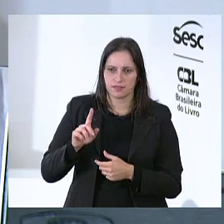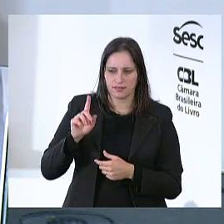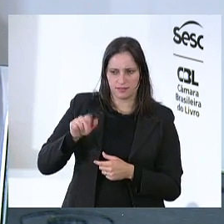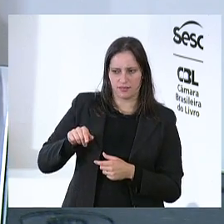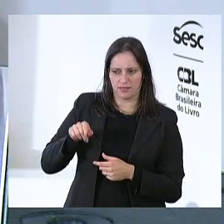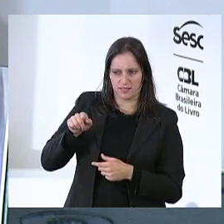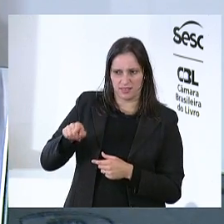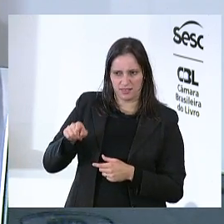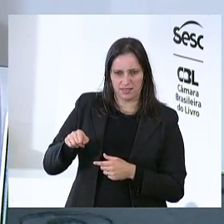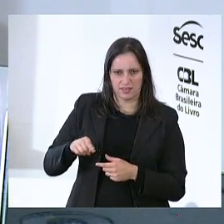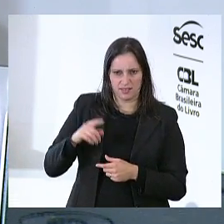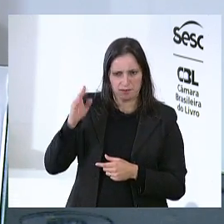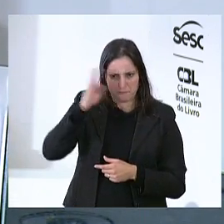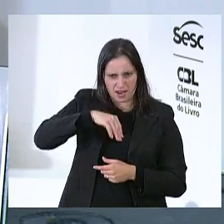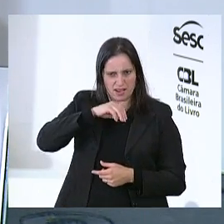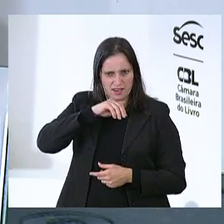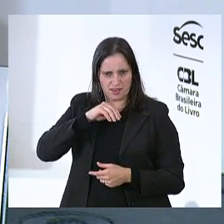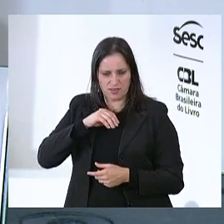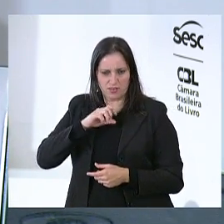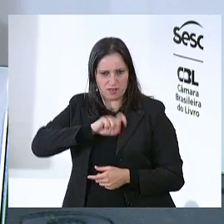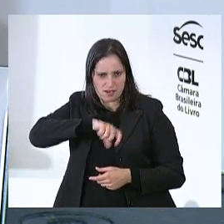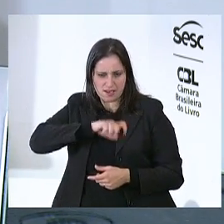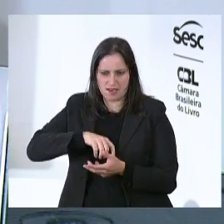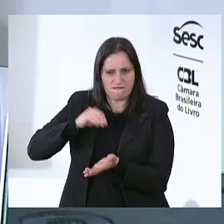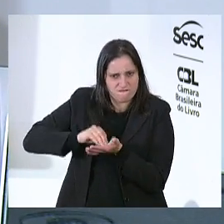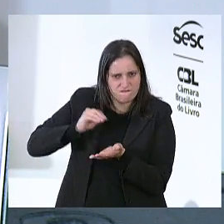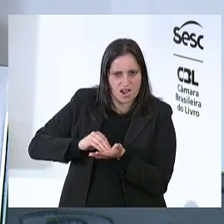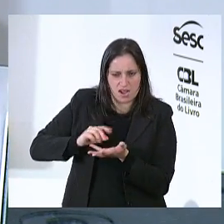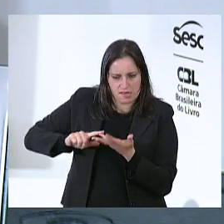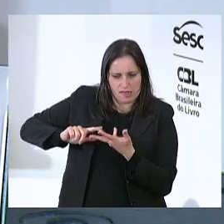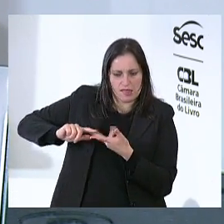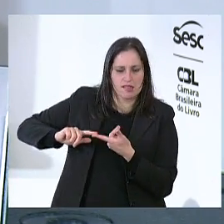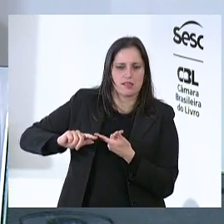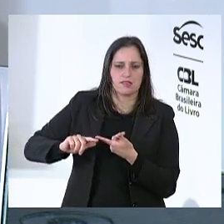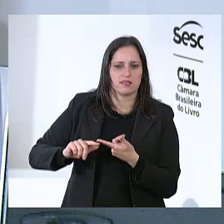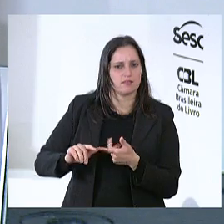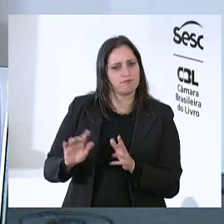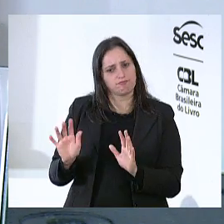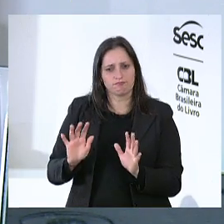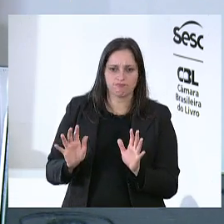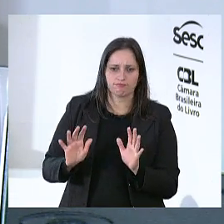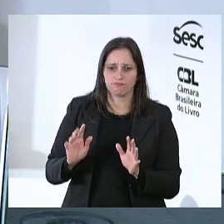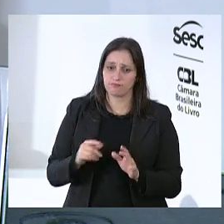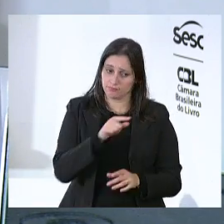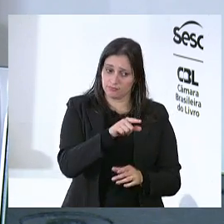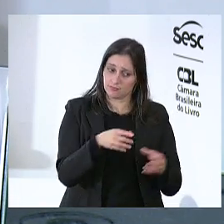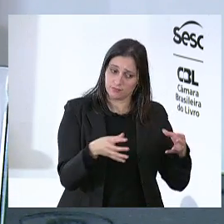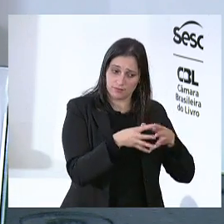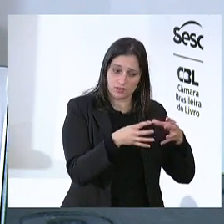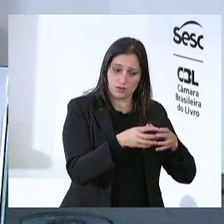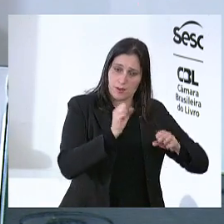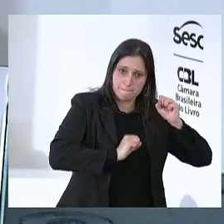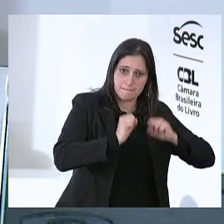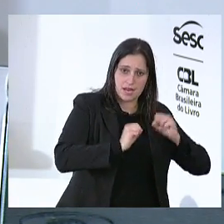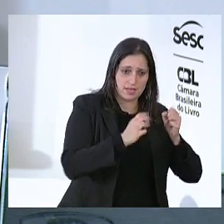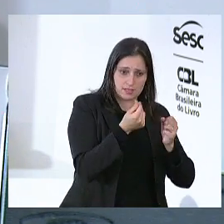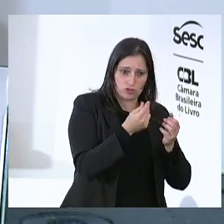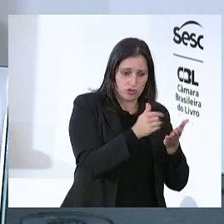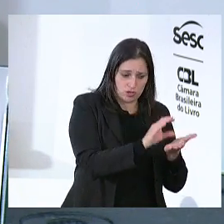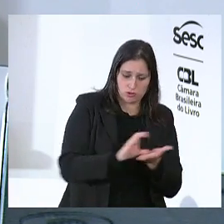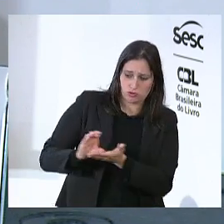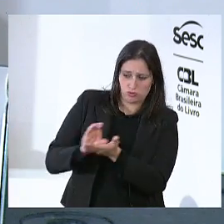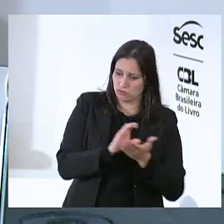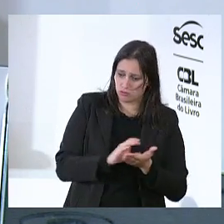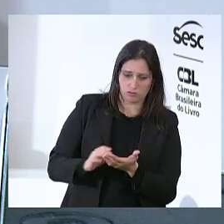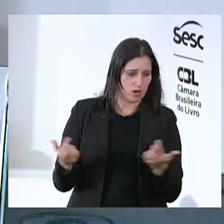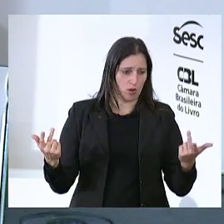militares. Criminalizar, sim, todos os caras que, desde que financiavam até que torturavam, matavam, tudo isso aqui, isso é